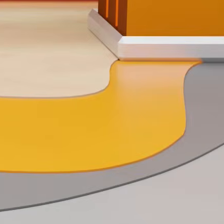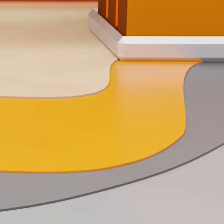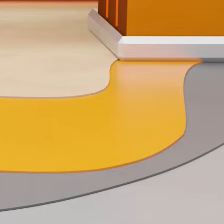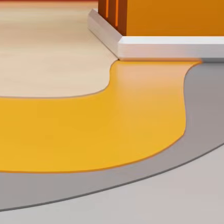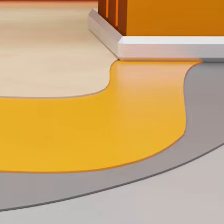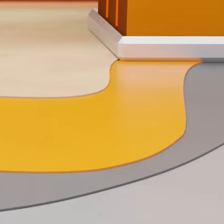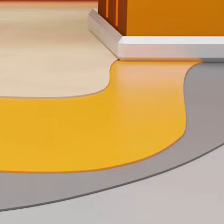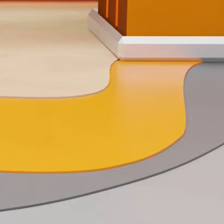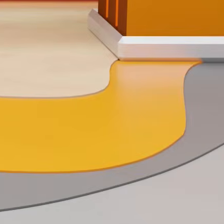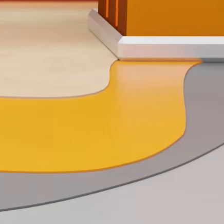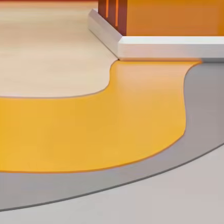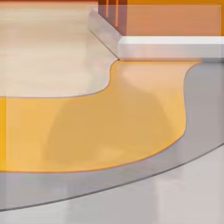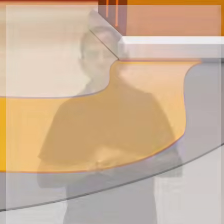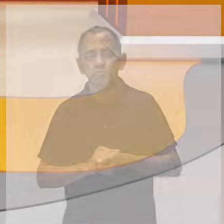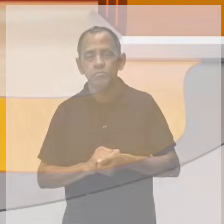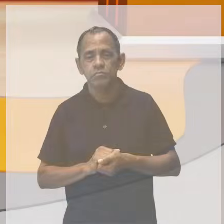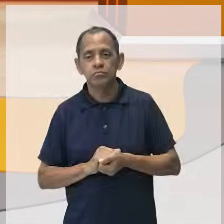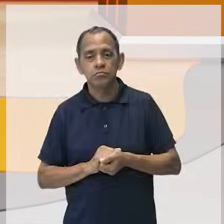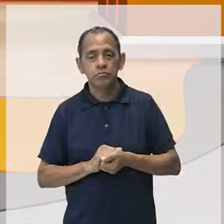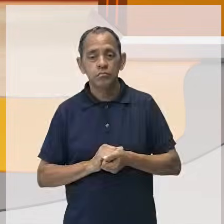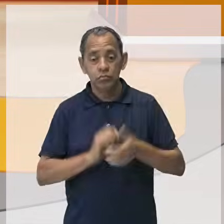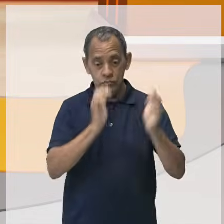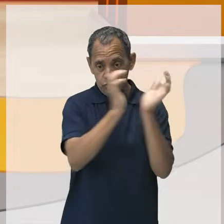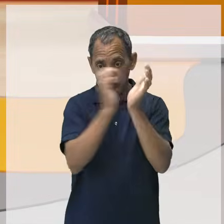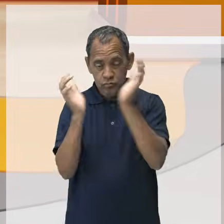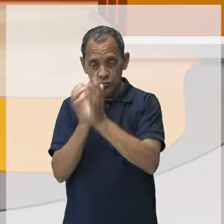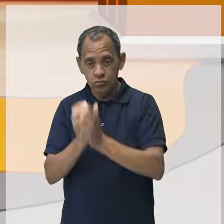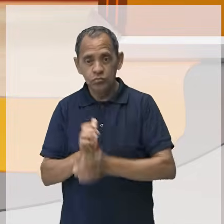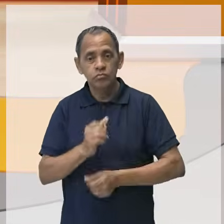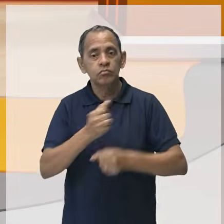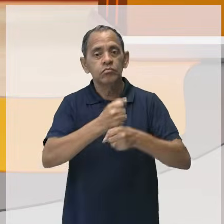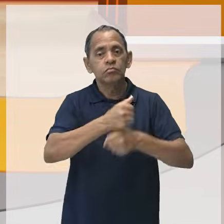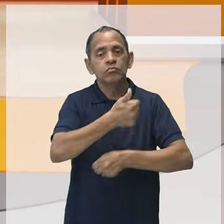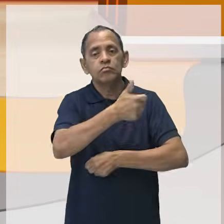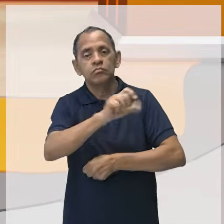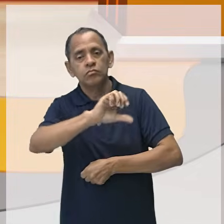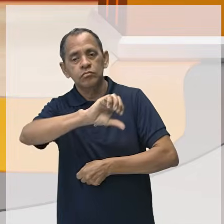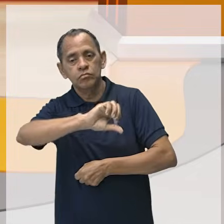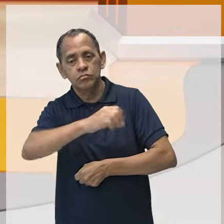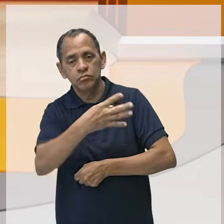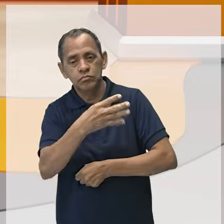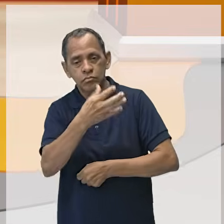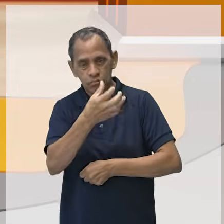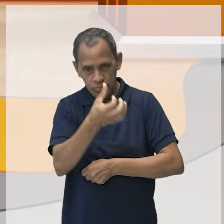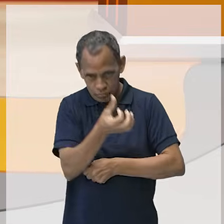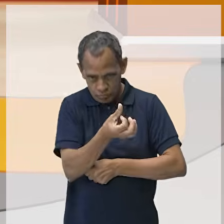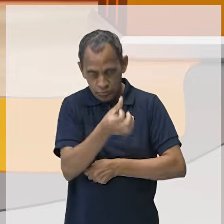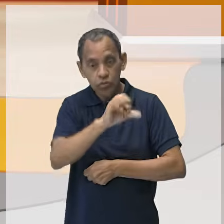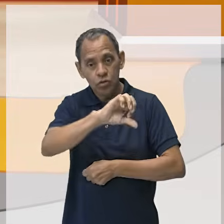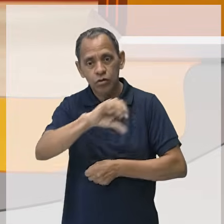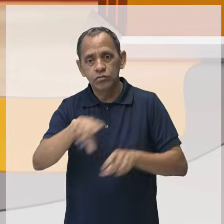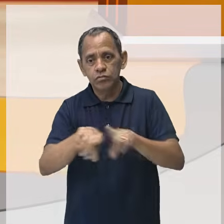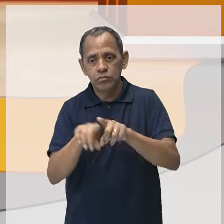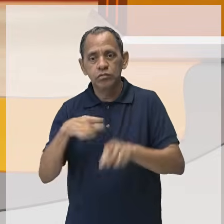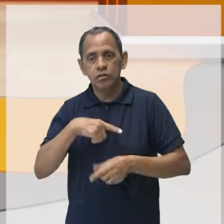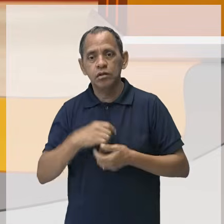em 1949, nós temos justamente a proclamação da República